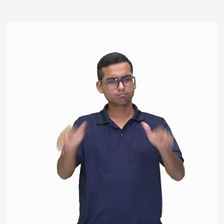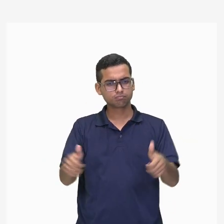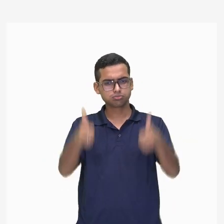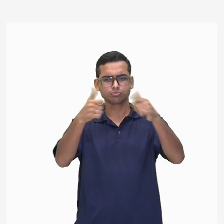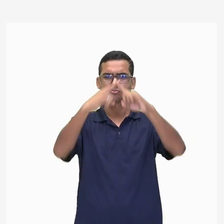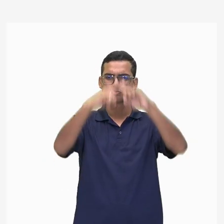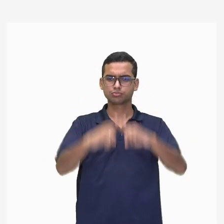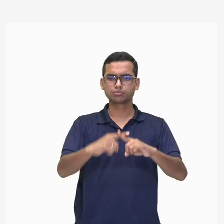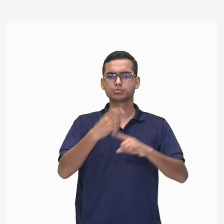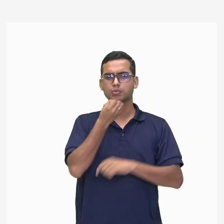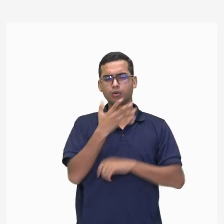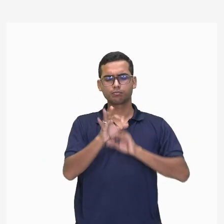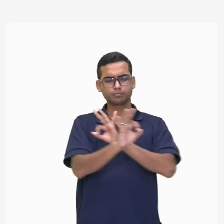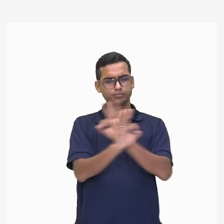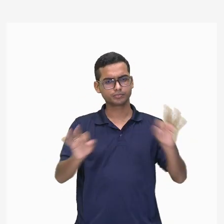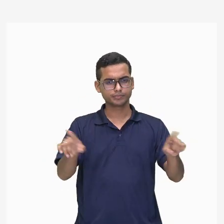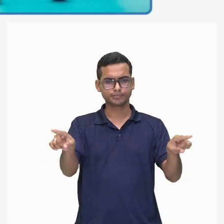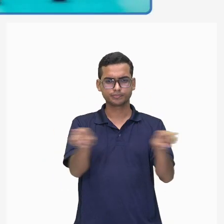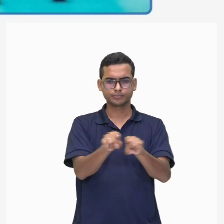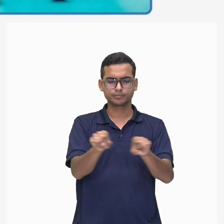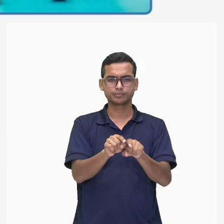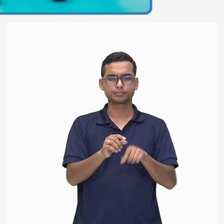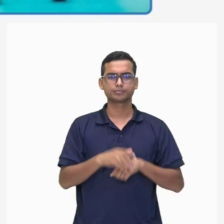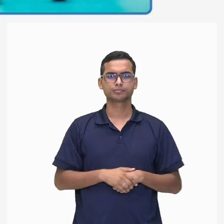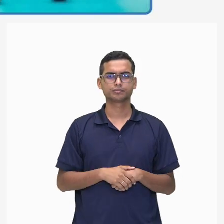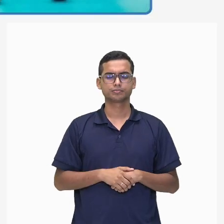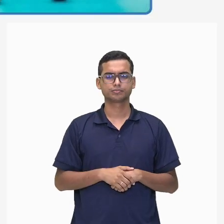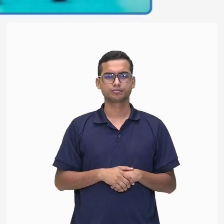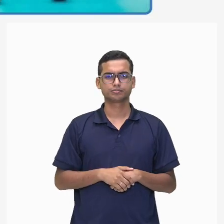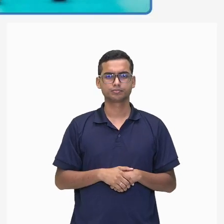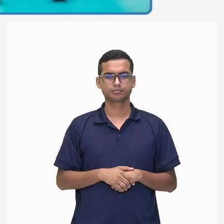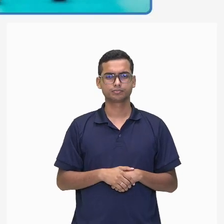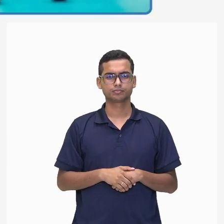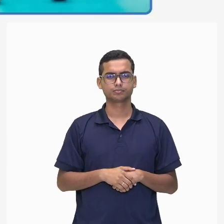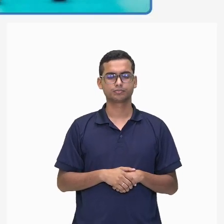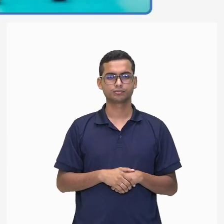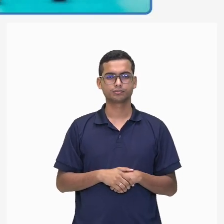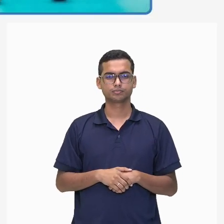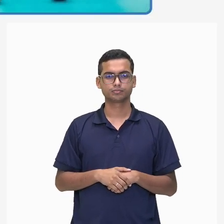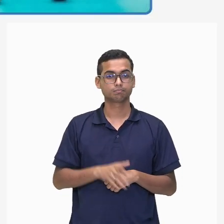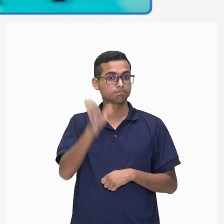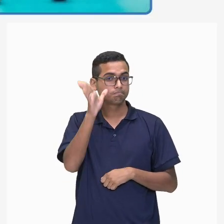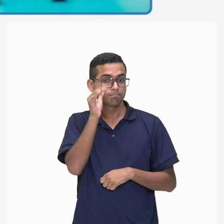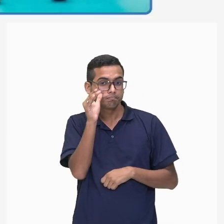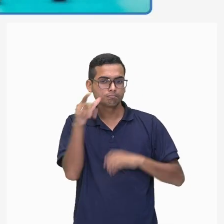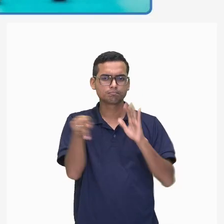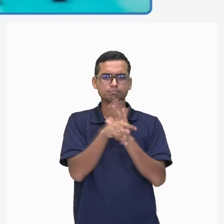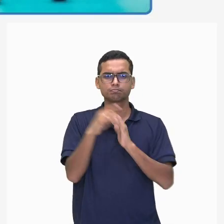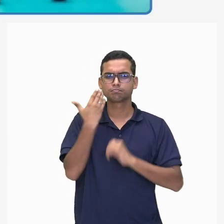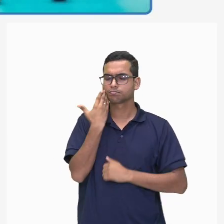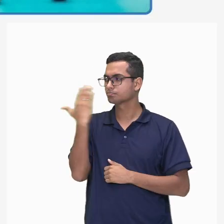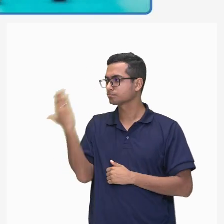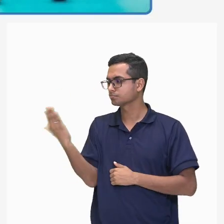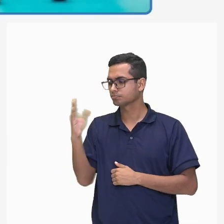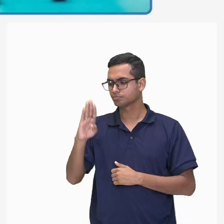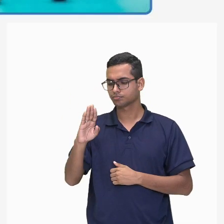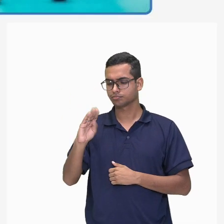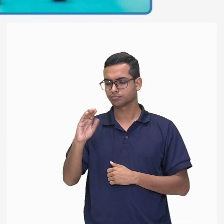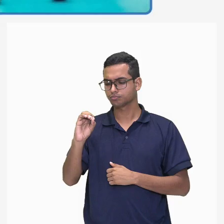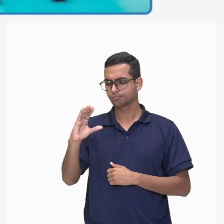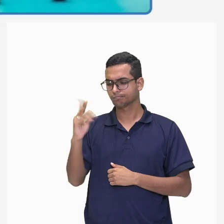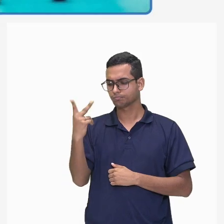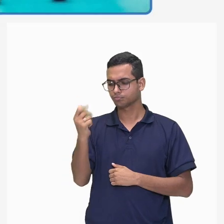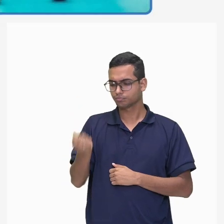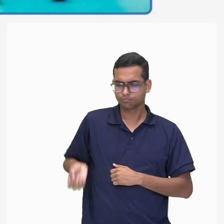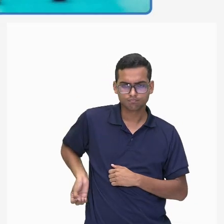Vamos aqui observar algumas curiosidades e recordes relacionados ao jogo da bocha. Então, lá na bocha, que é um dos esportes